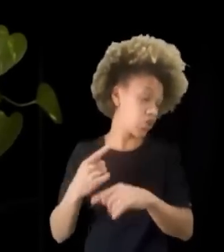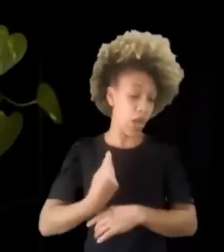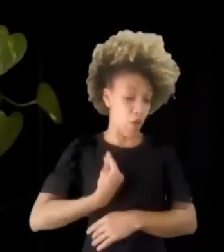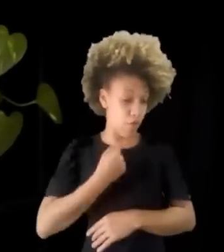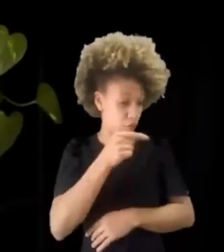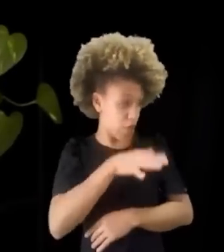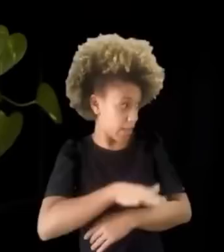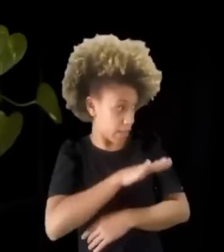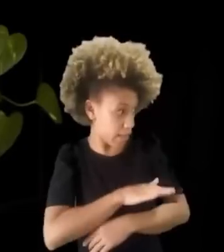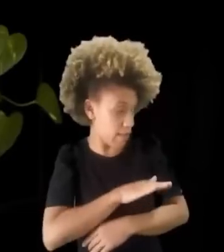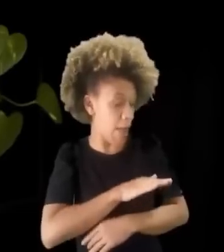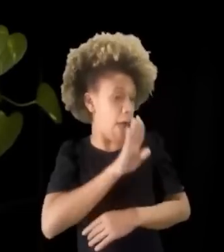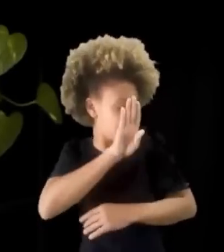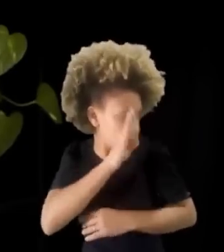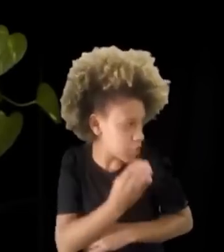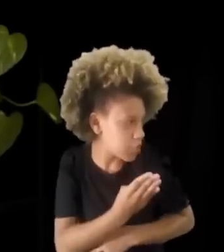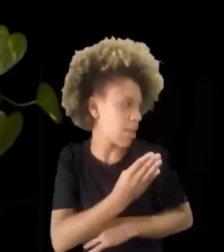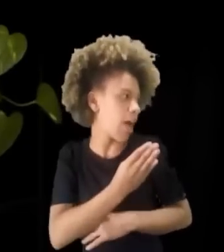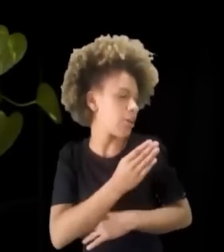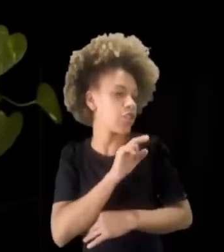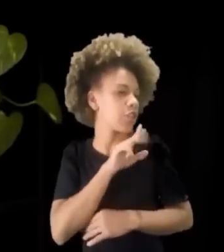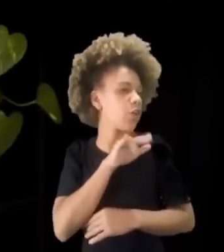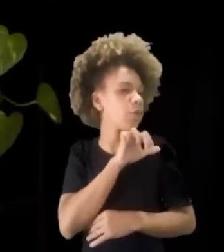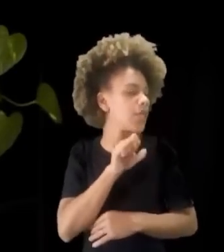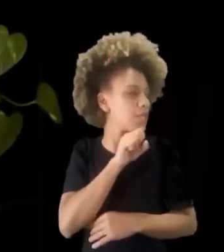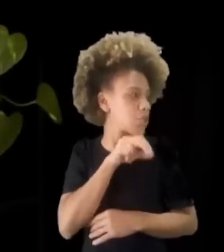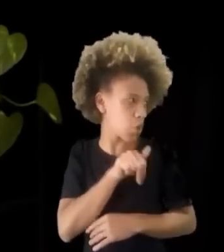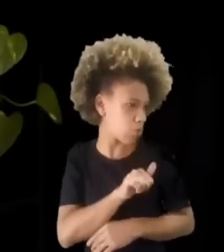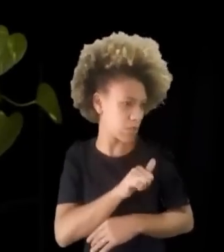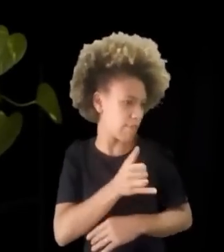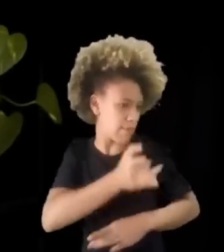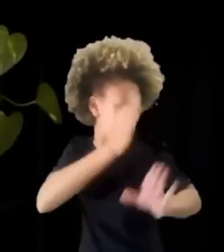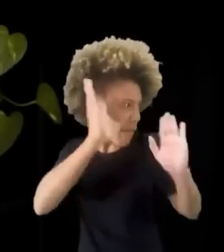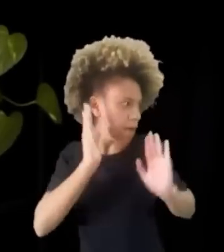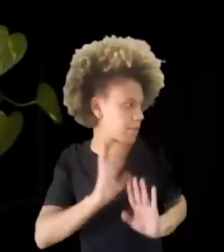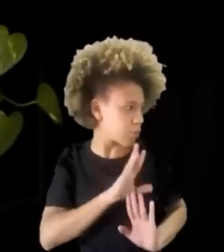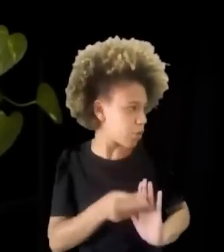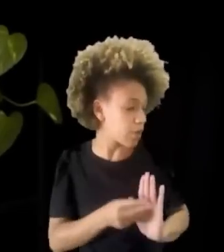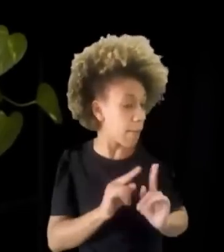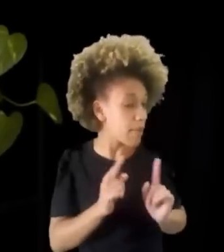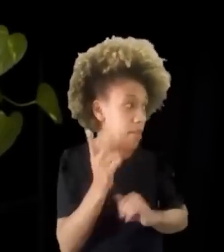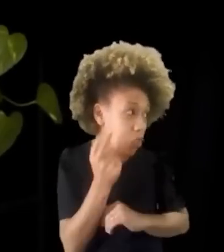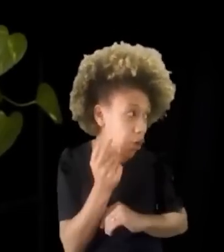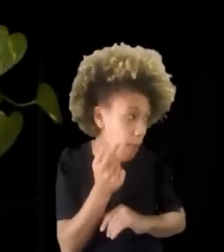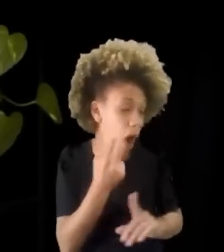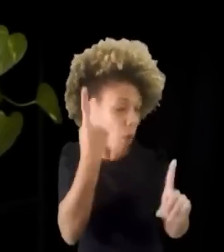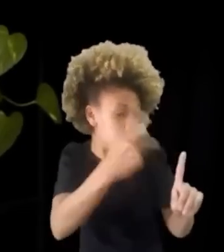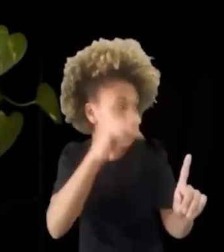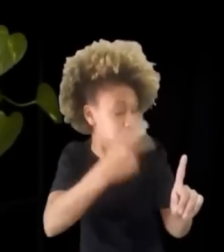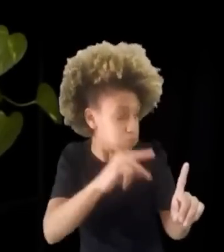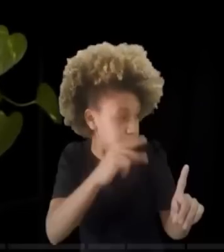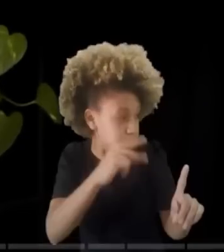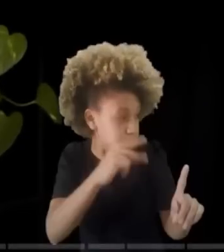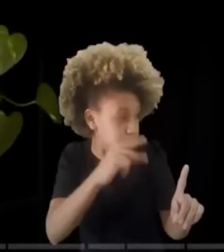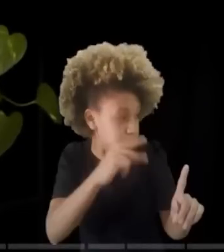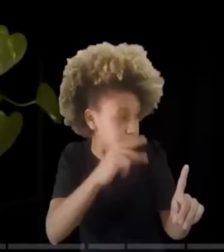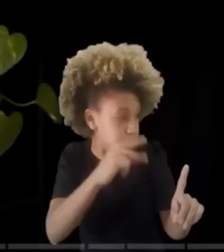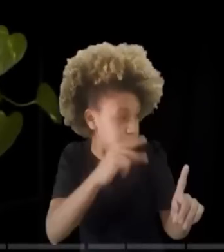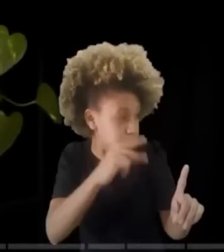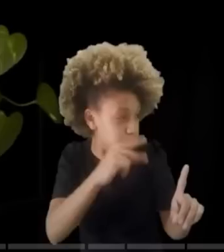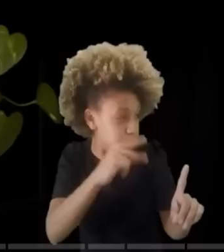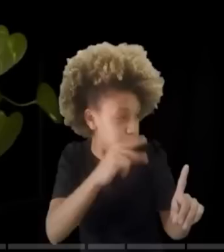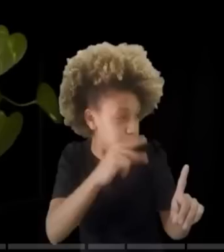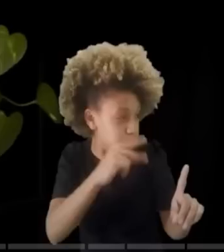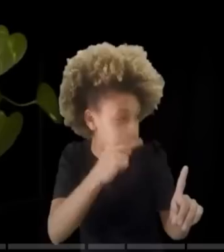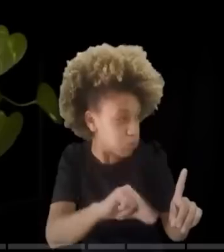eu vivo aqui aí porcrisia do da Luisa sonza essas bostas todas então é normal eu bater nessa turma e identitária Mas isso é